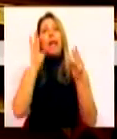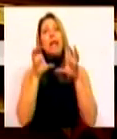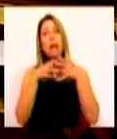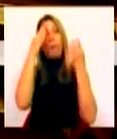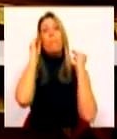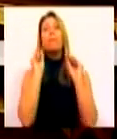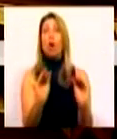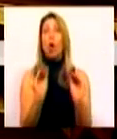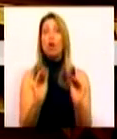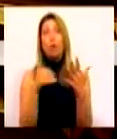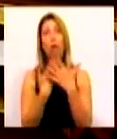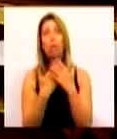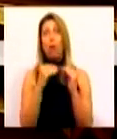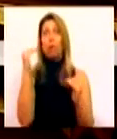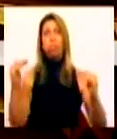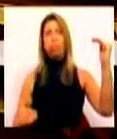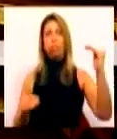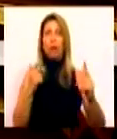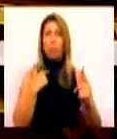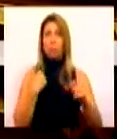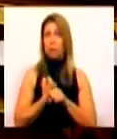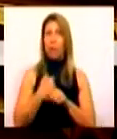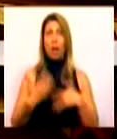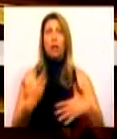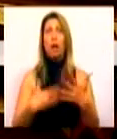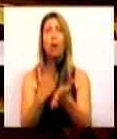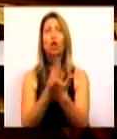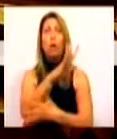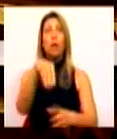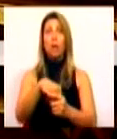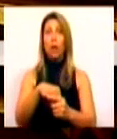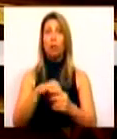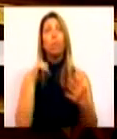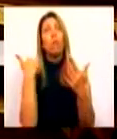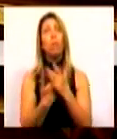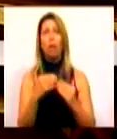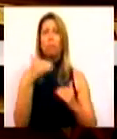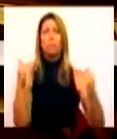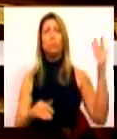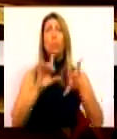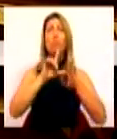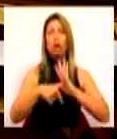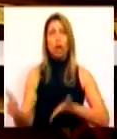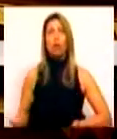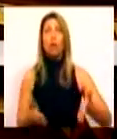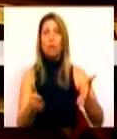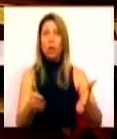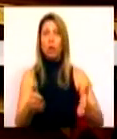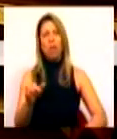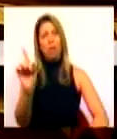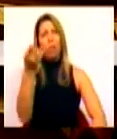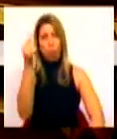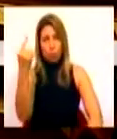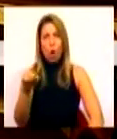pedagógicas, vai instabilizar as dinâmicas das escolas, vai instabilizar os projetos estratégicos. Será que só o PS